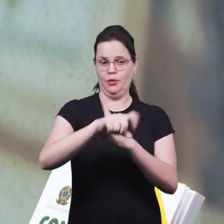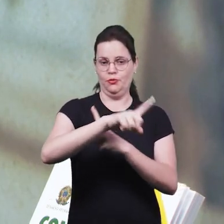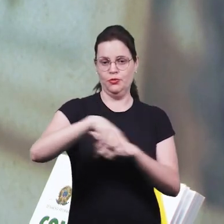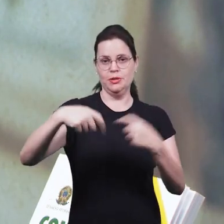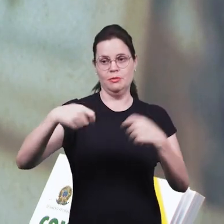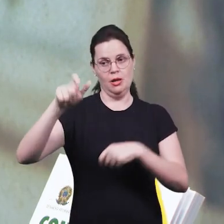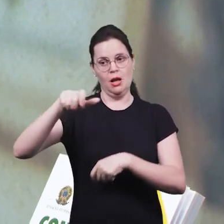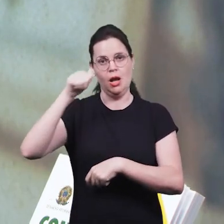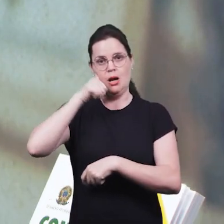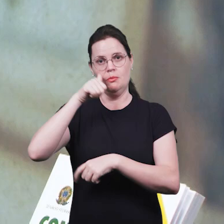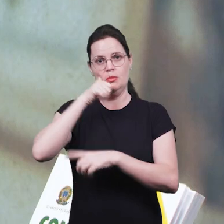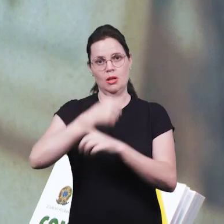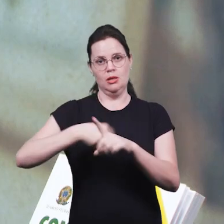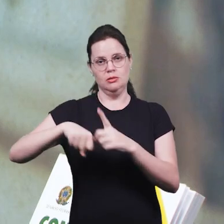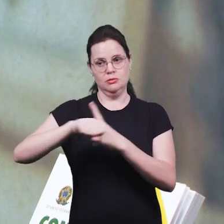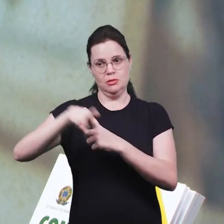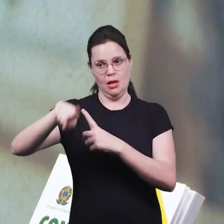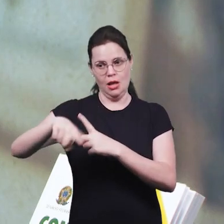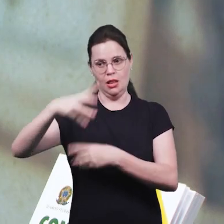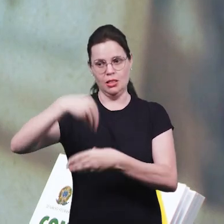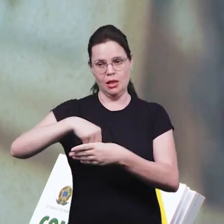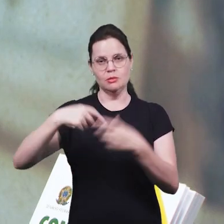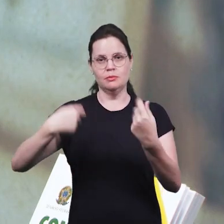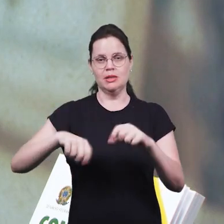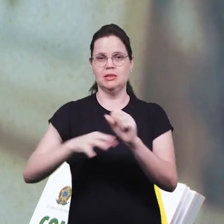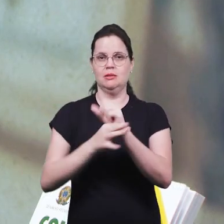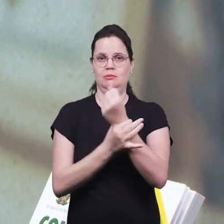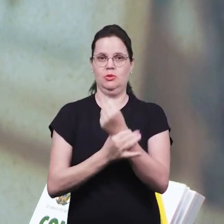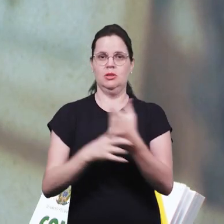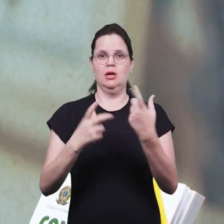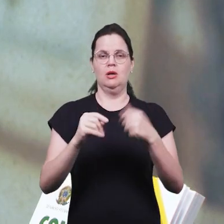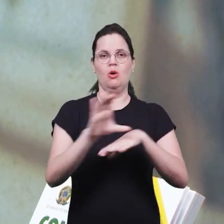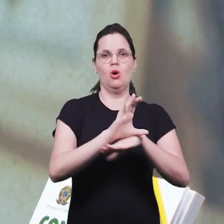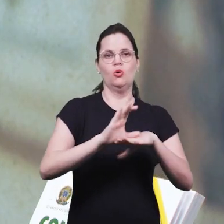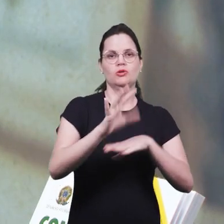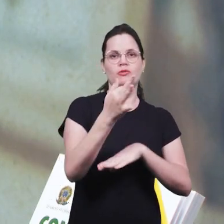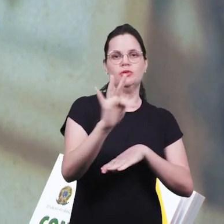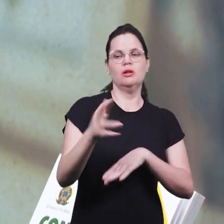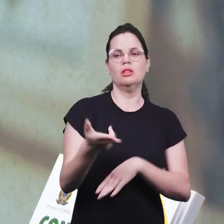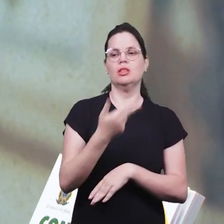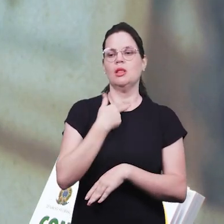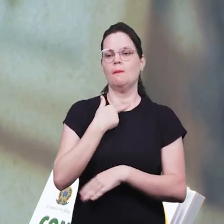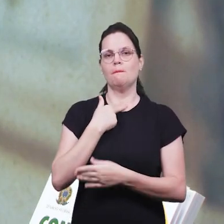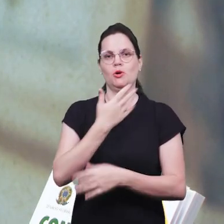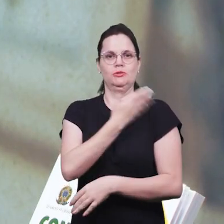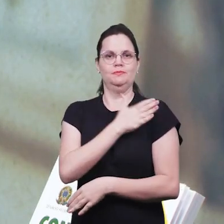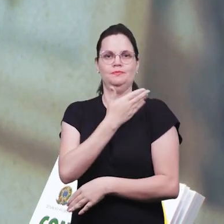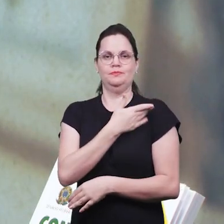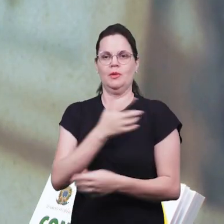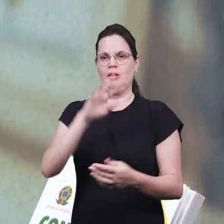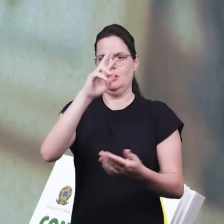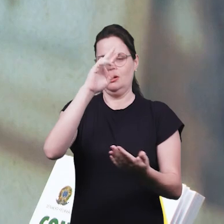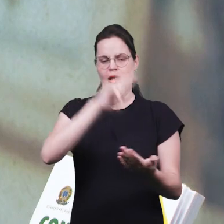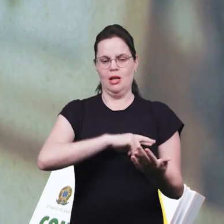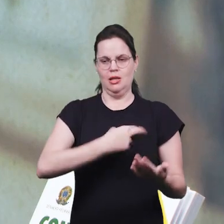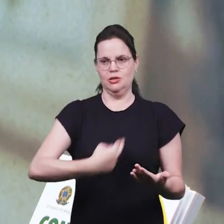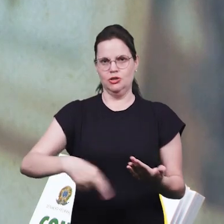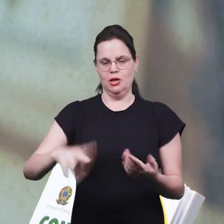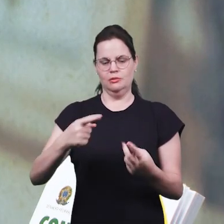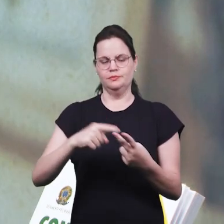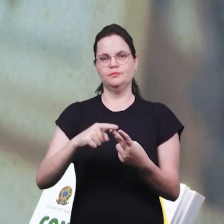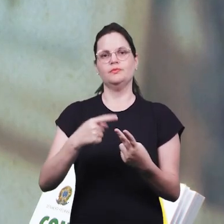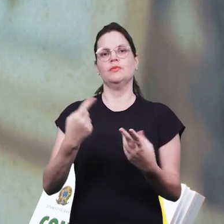merece proteção, tal qual como a Constituição traz, não podendo ser discriminada pela sua crença, pelo seu contexto social,